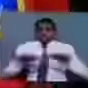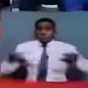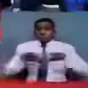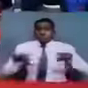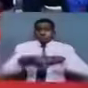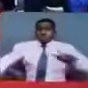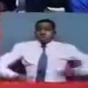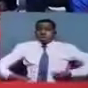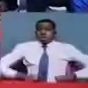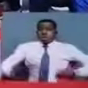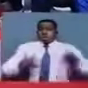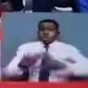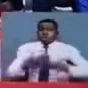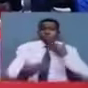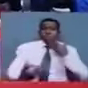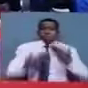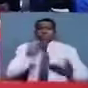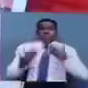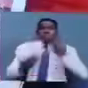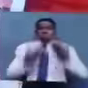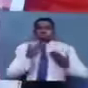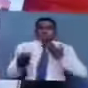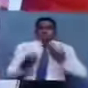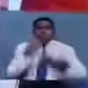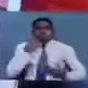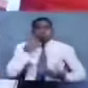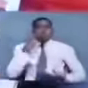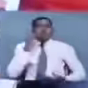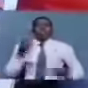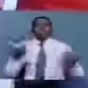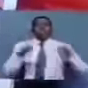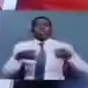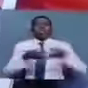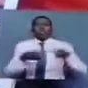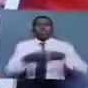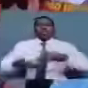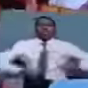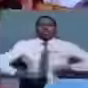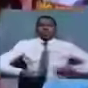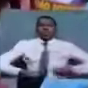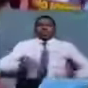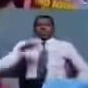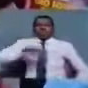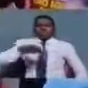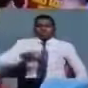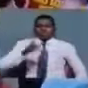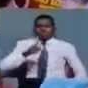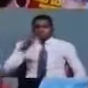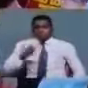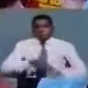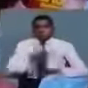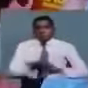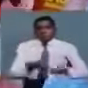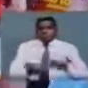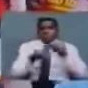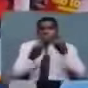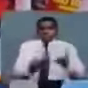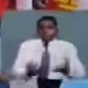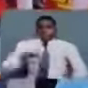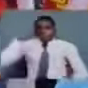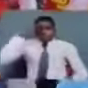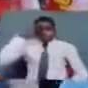militantes com o objetivo de analisar a vida interna da organização e fez a entrega de